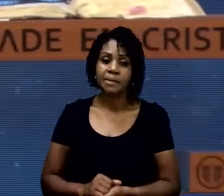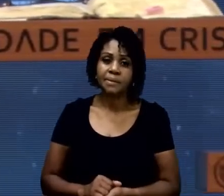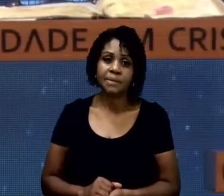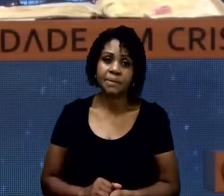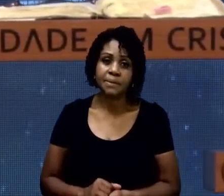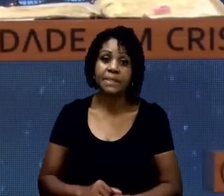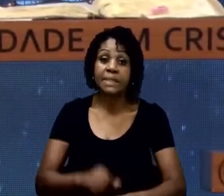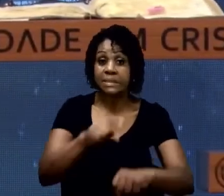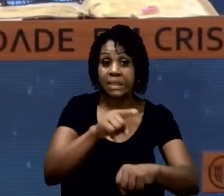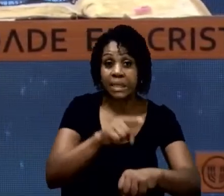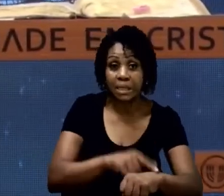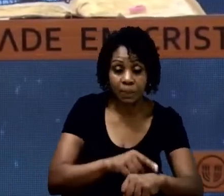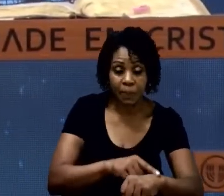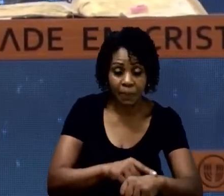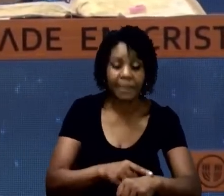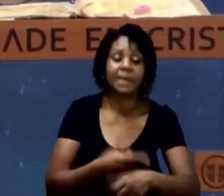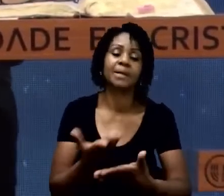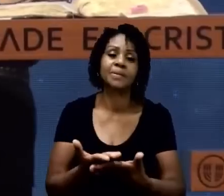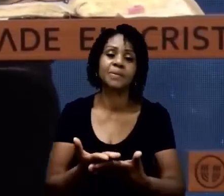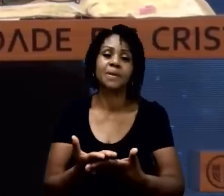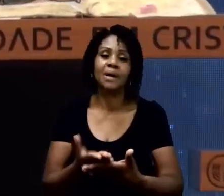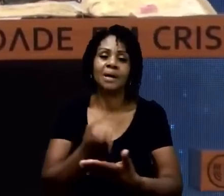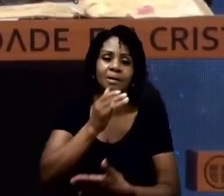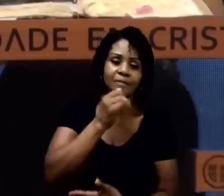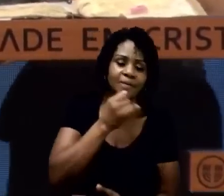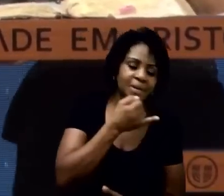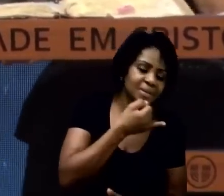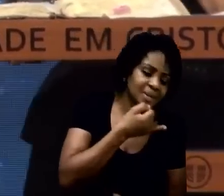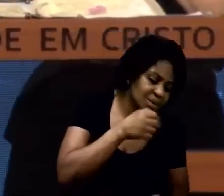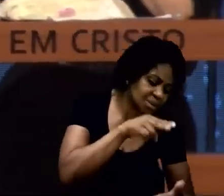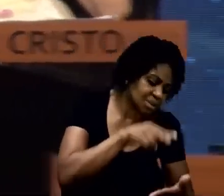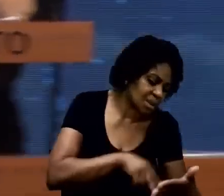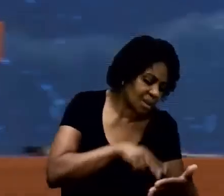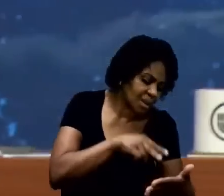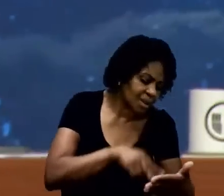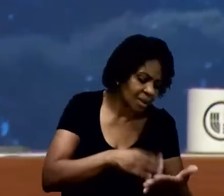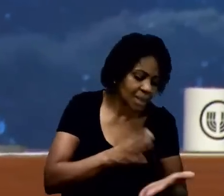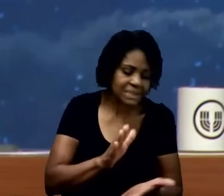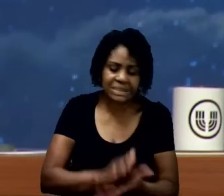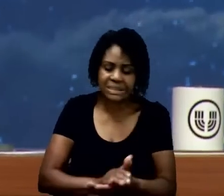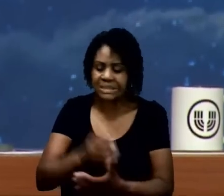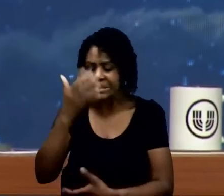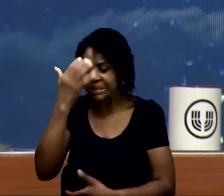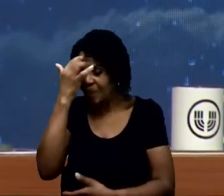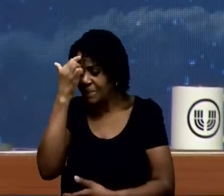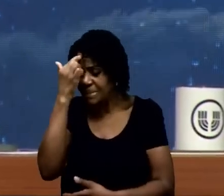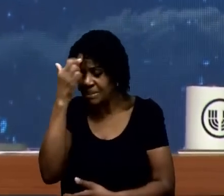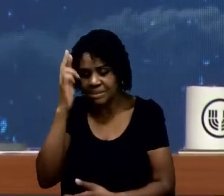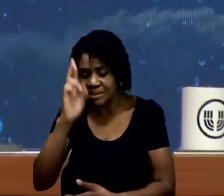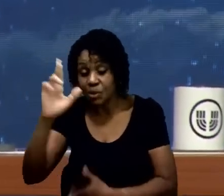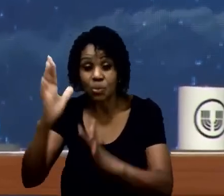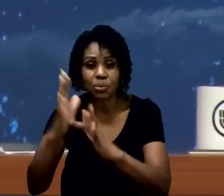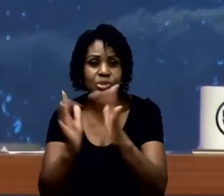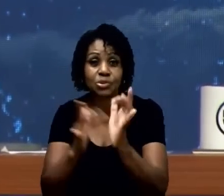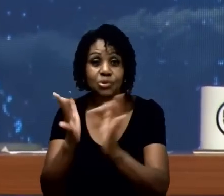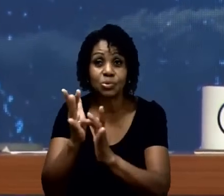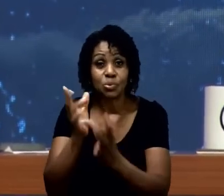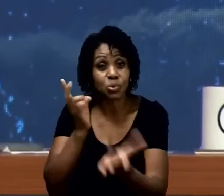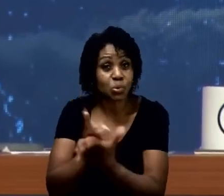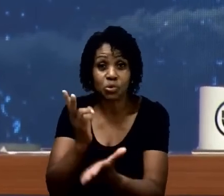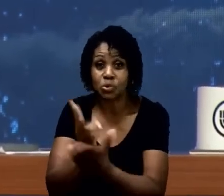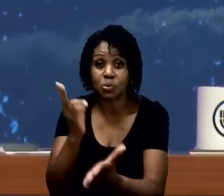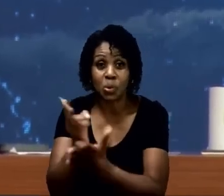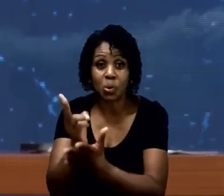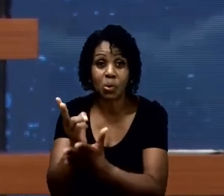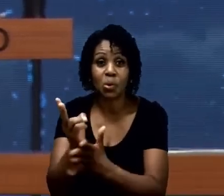Naquele momento que eu fiquei tão triste com o lendo. falei Senhor Jesus e o Senhor não foi embora. Ali